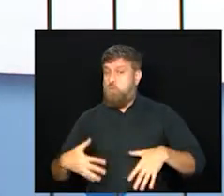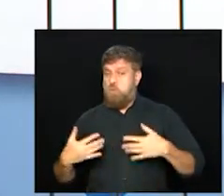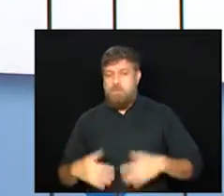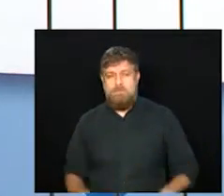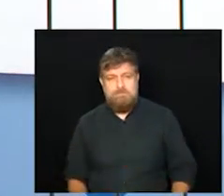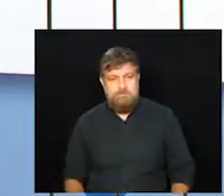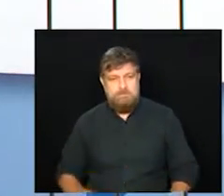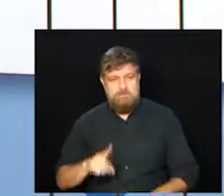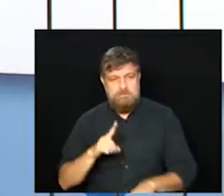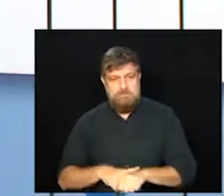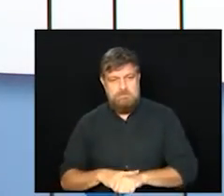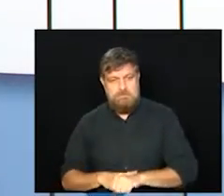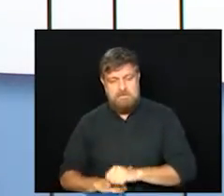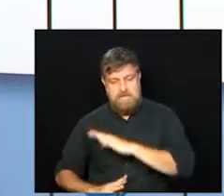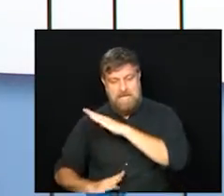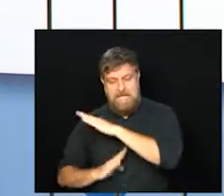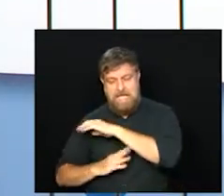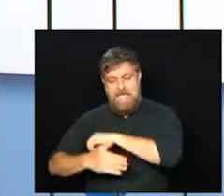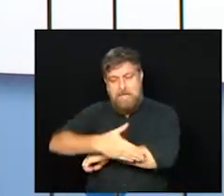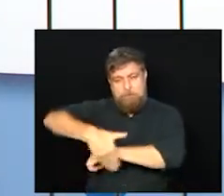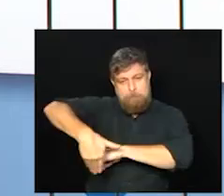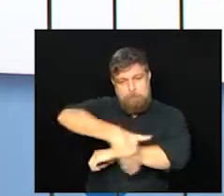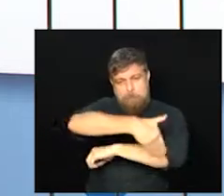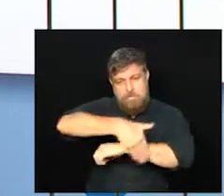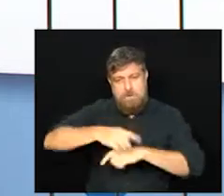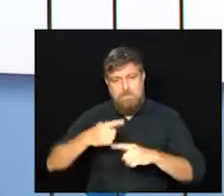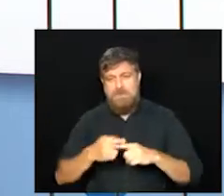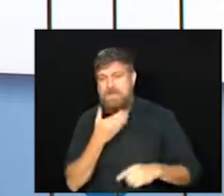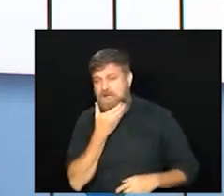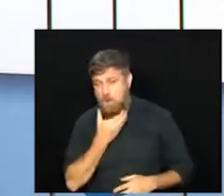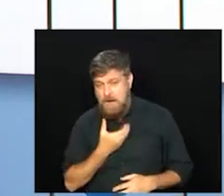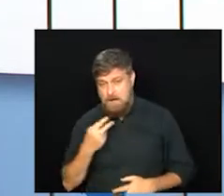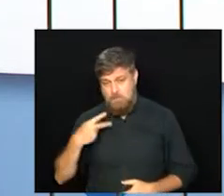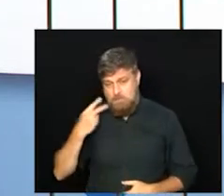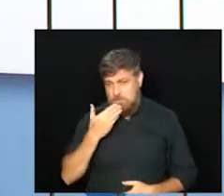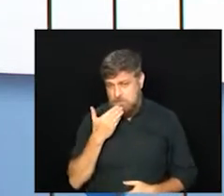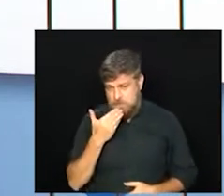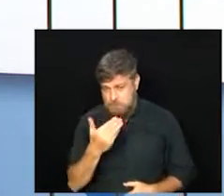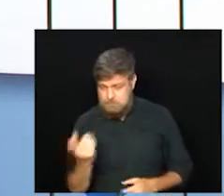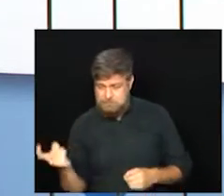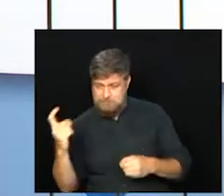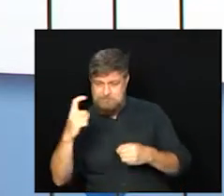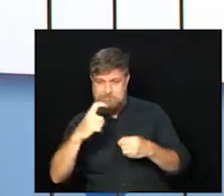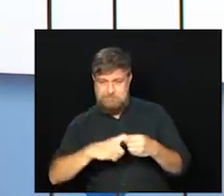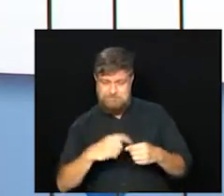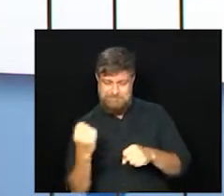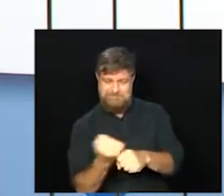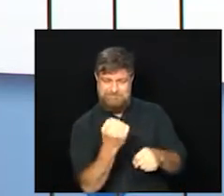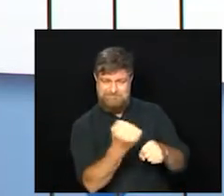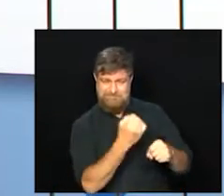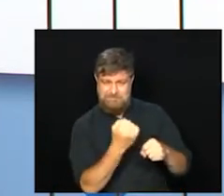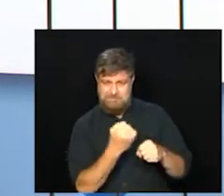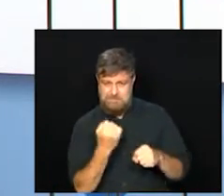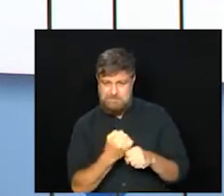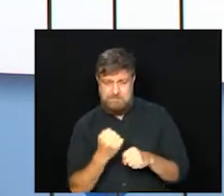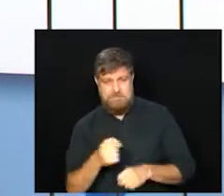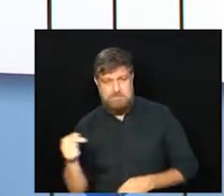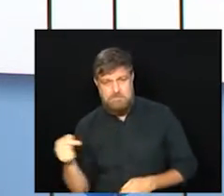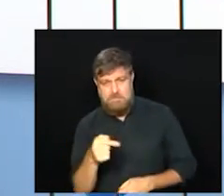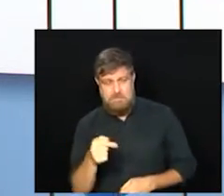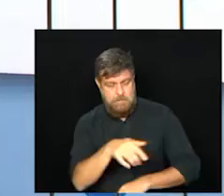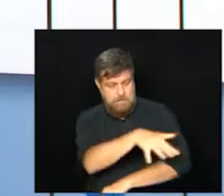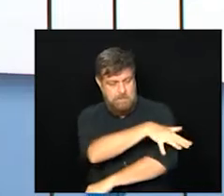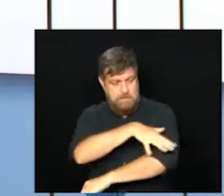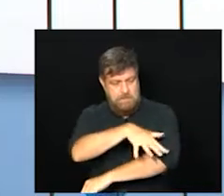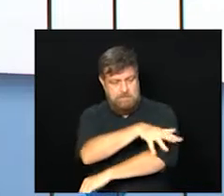Hora de Câmara nas ruas, porque o vereador Carmo Luiz solicitou a retomada das obras de reurbanização da